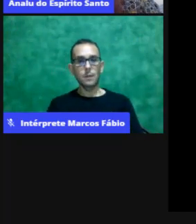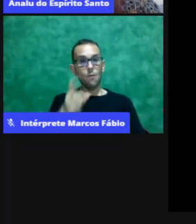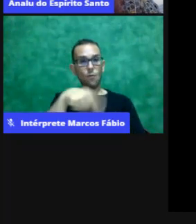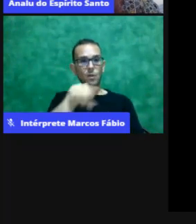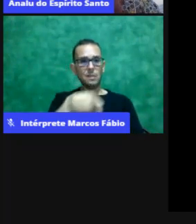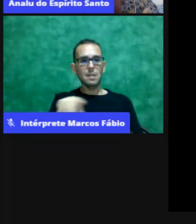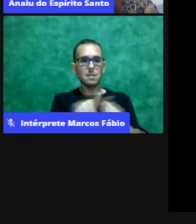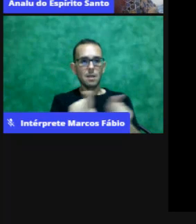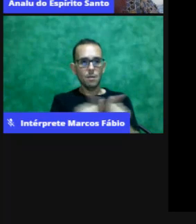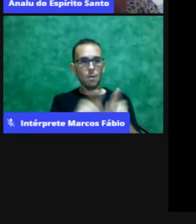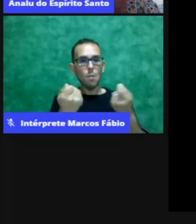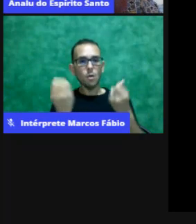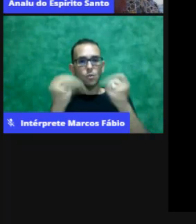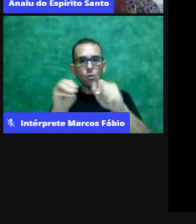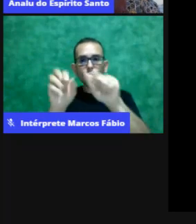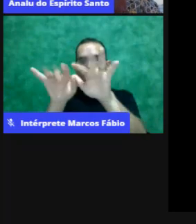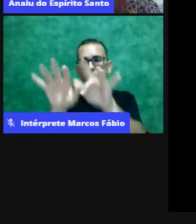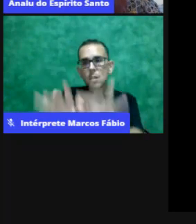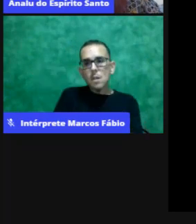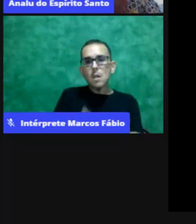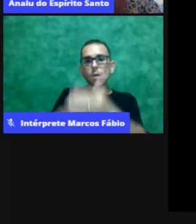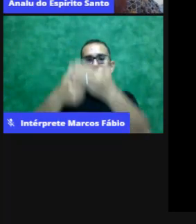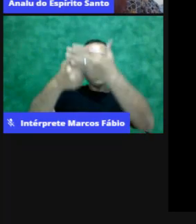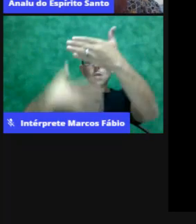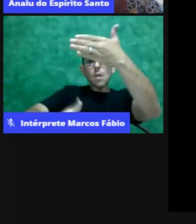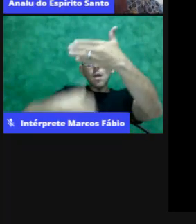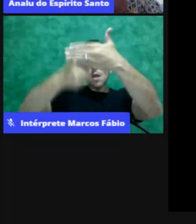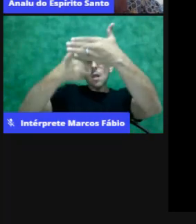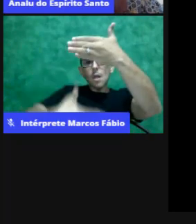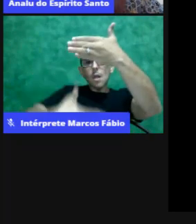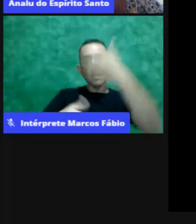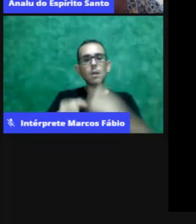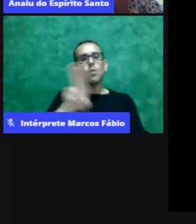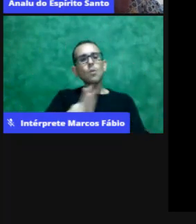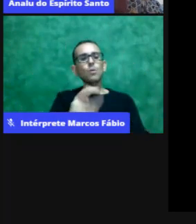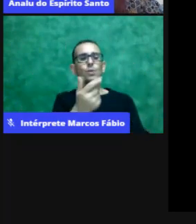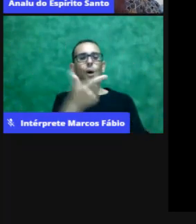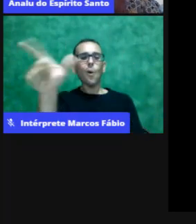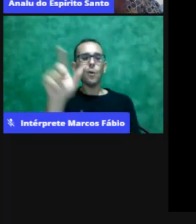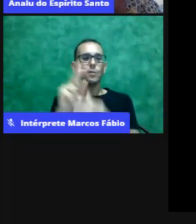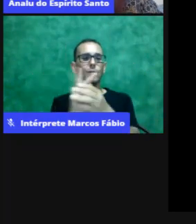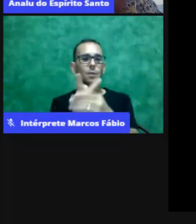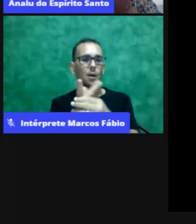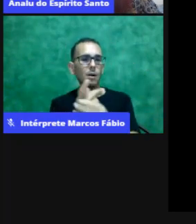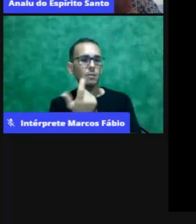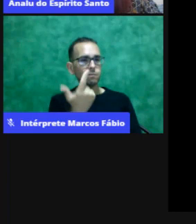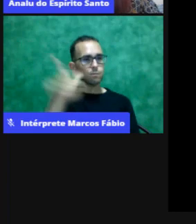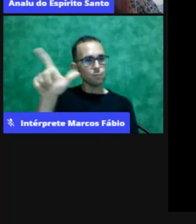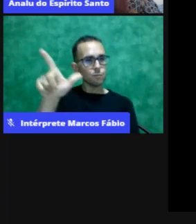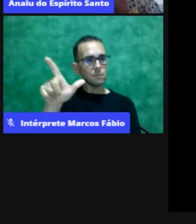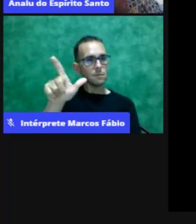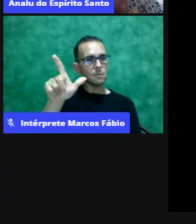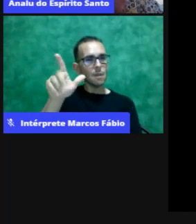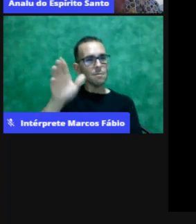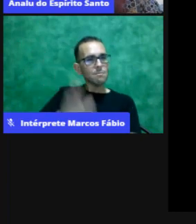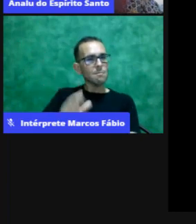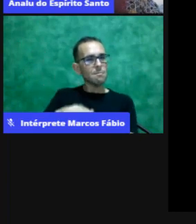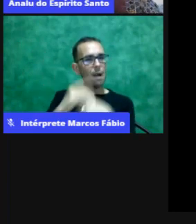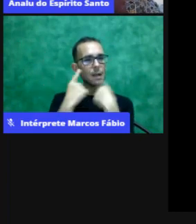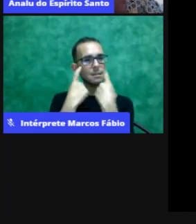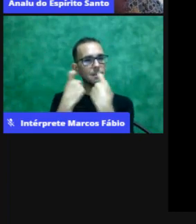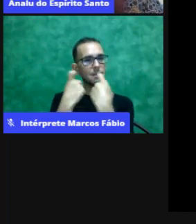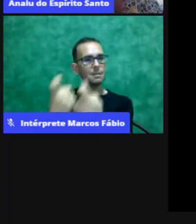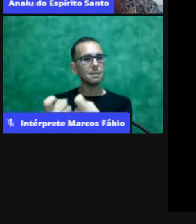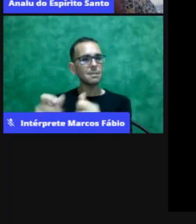poder colocar no chat e nos comentários. Às vezes, vocês usam um outro aplicativo que é muito interessante, que faz